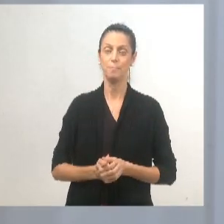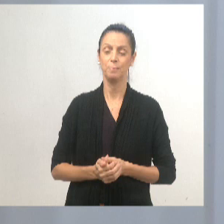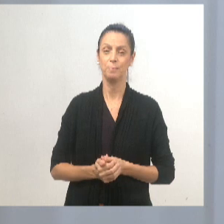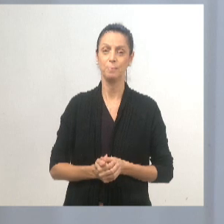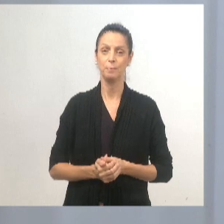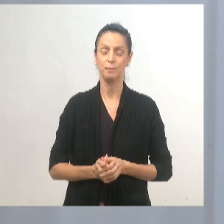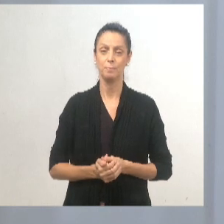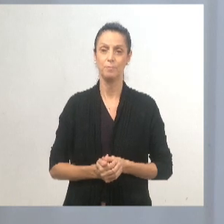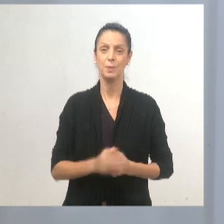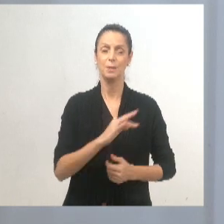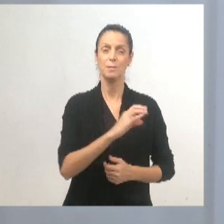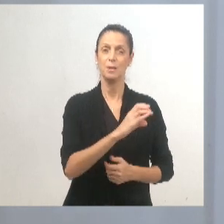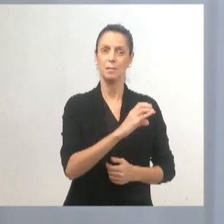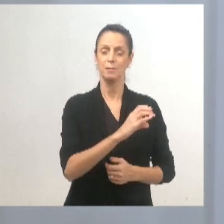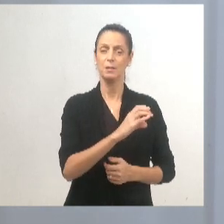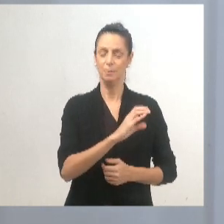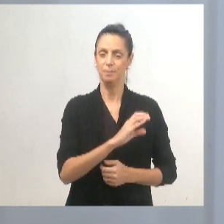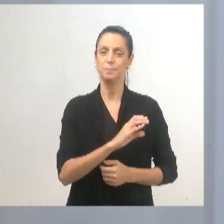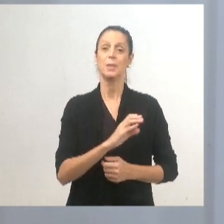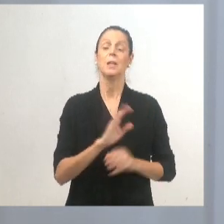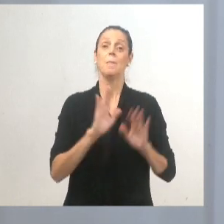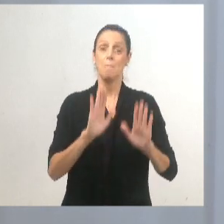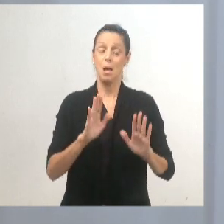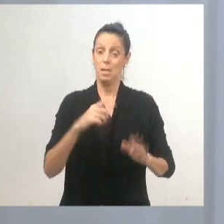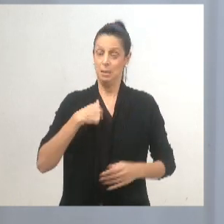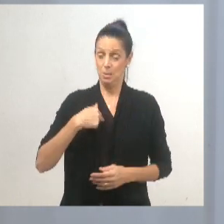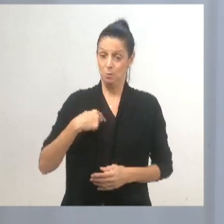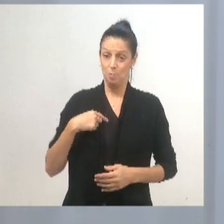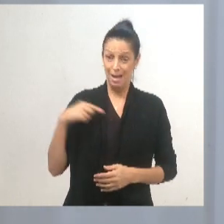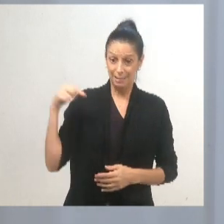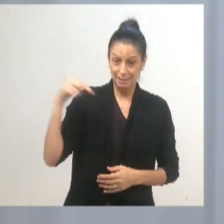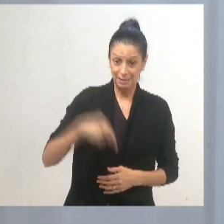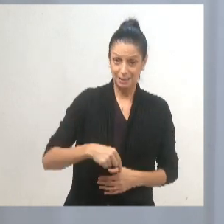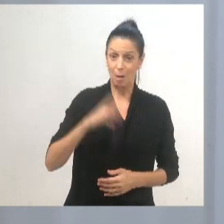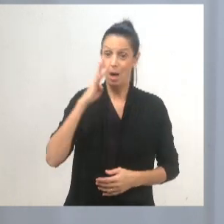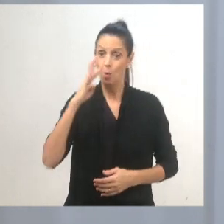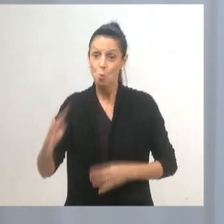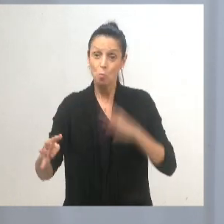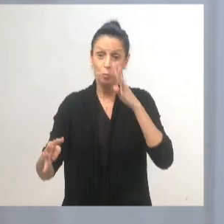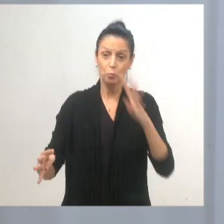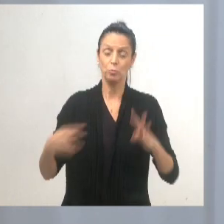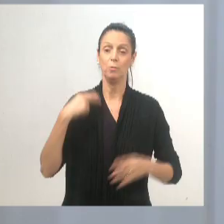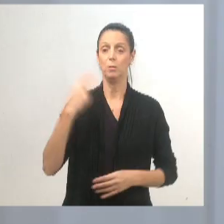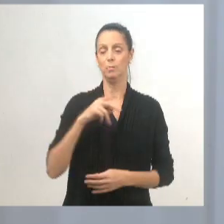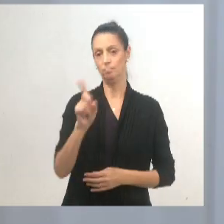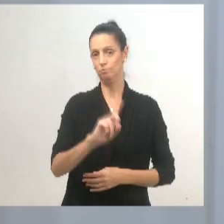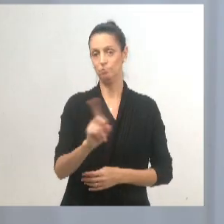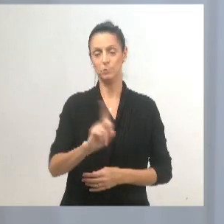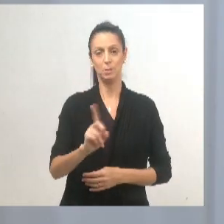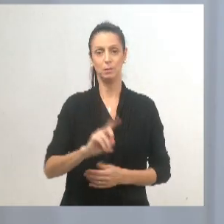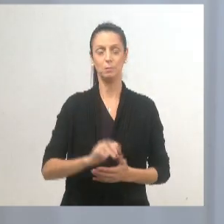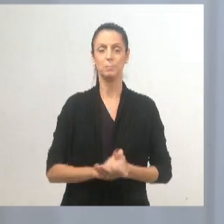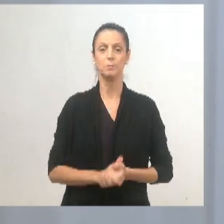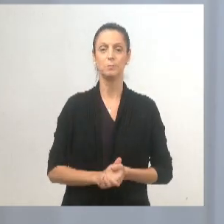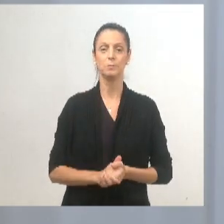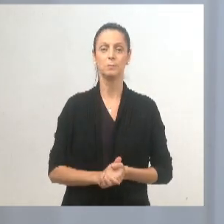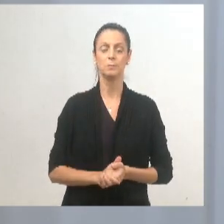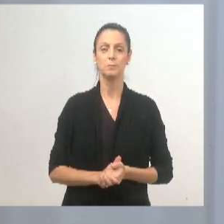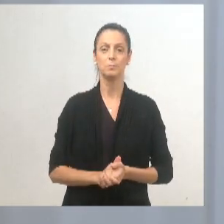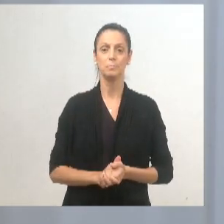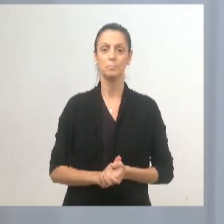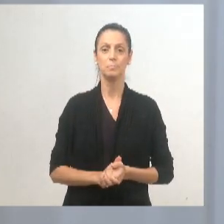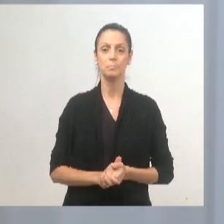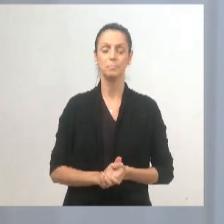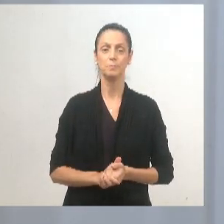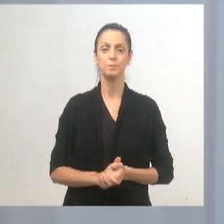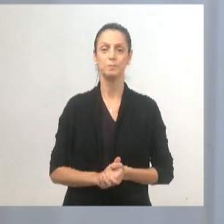Mas não estou aqui para acusar esses vereadores. Não, a incoerência